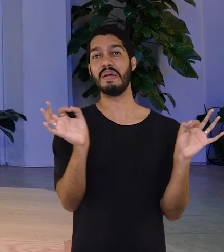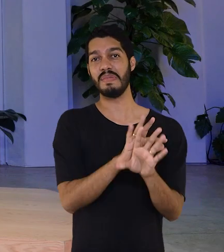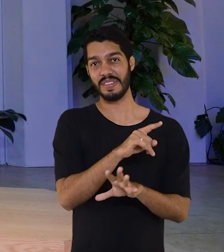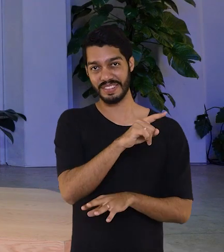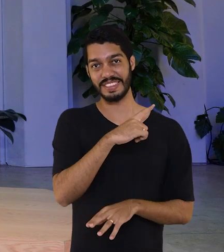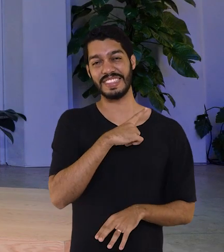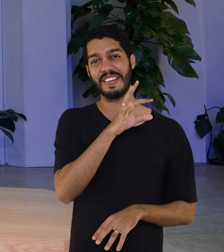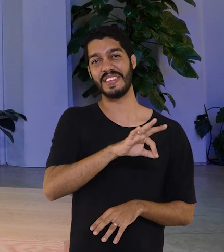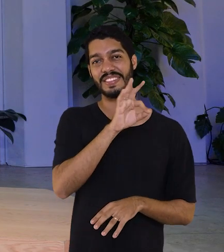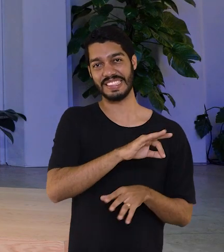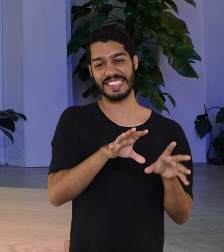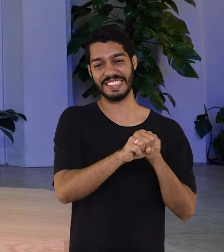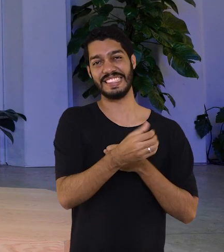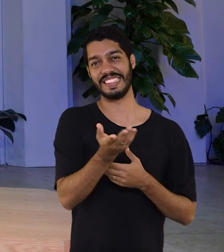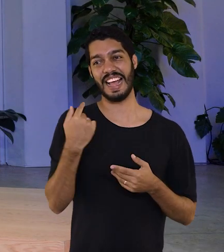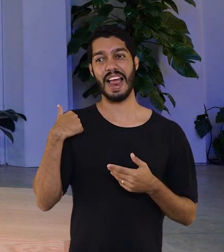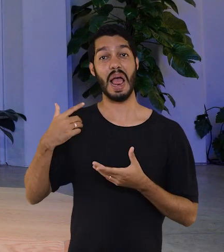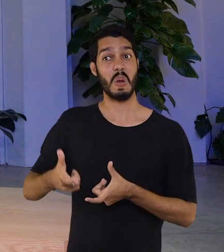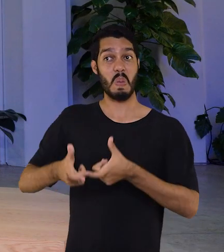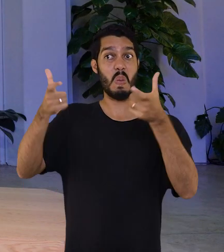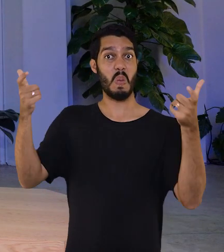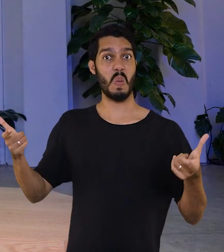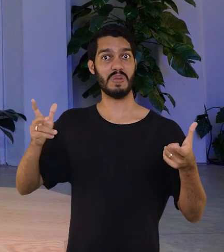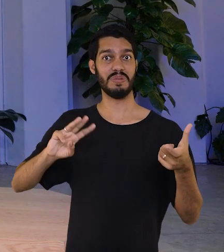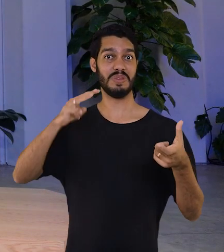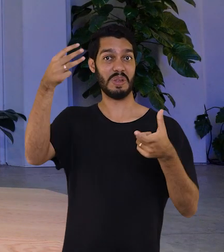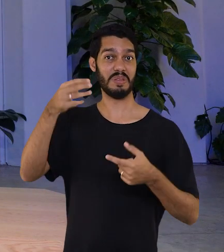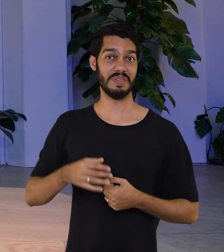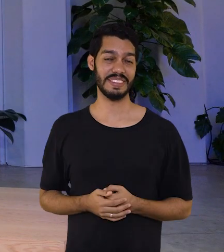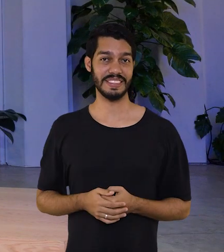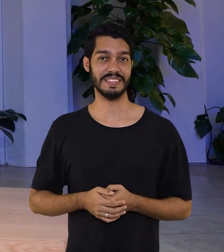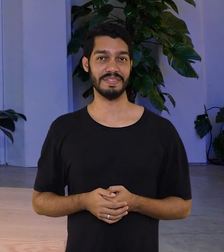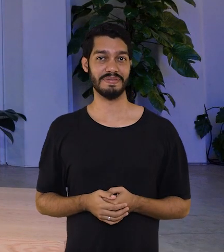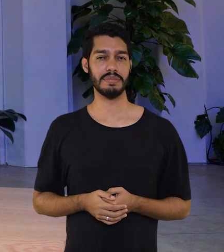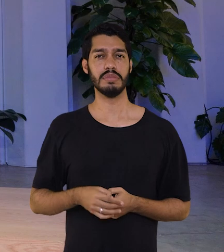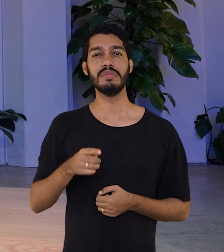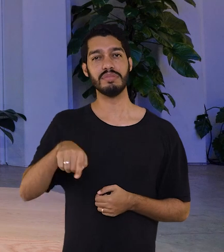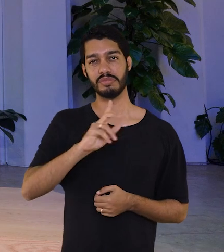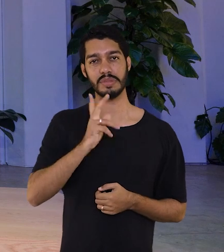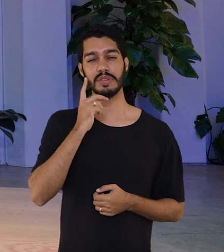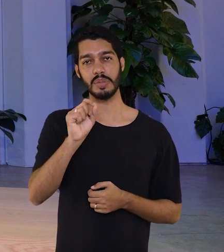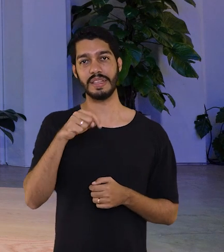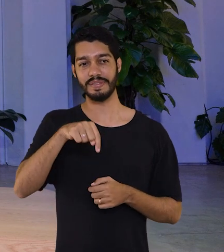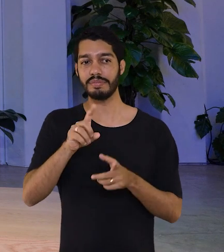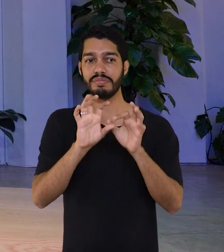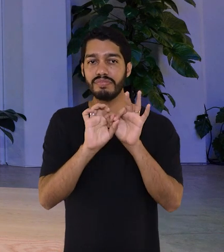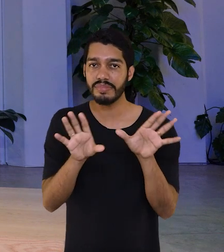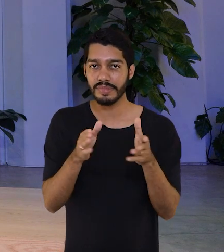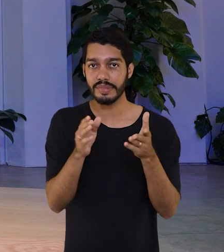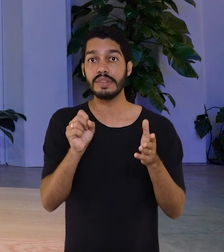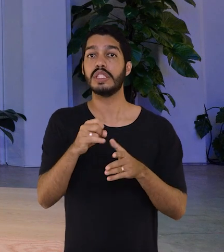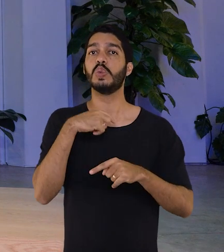da faculdade já, né? Olha, entregou. Cara, é o triplo. Não, e pessoal, só para finalizar, assim, também sei que falo por todos aqui, a gente